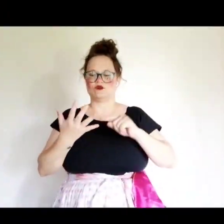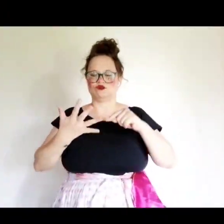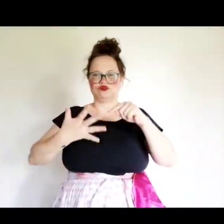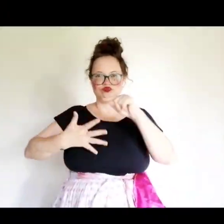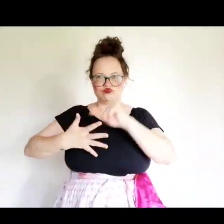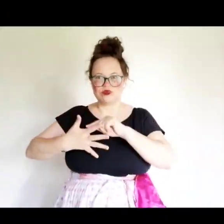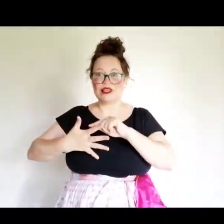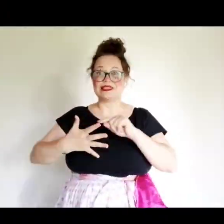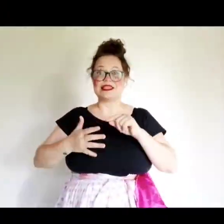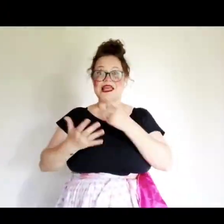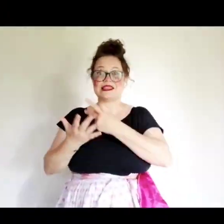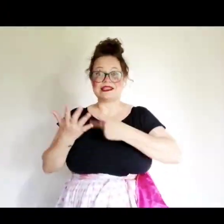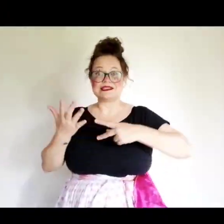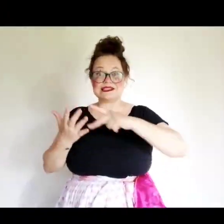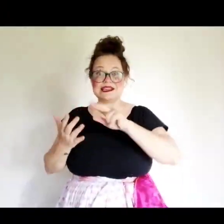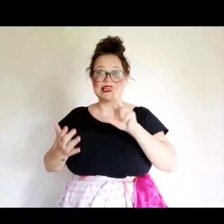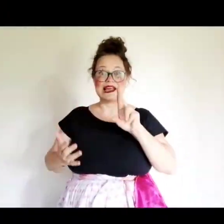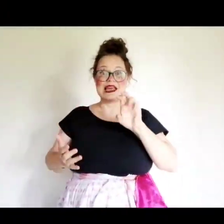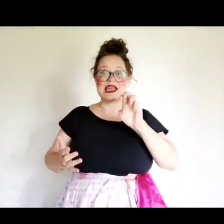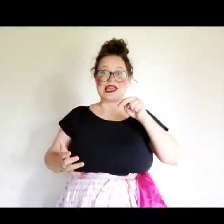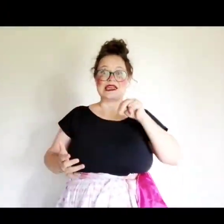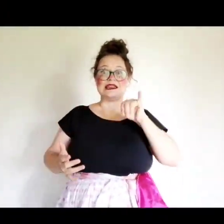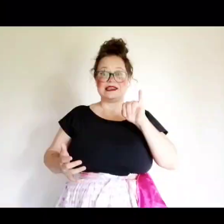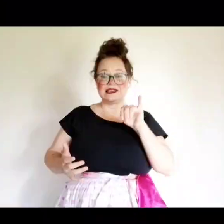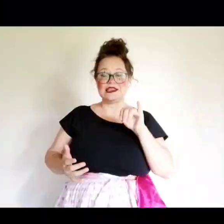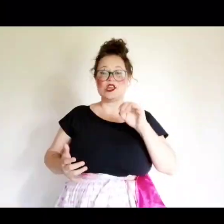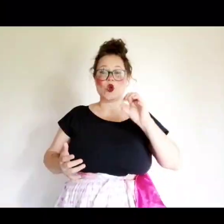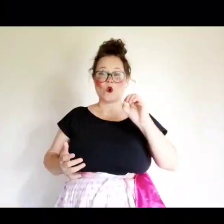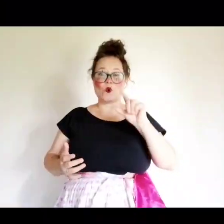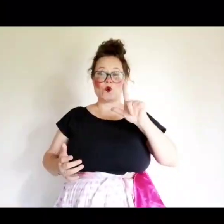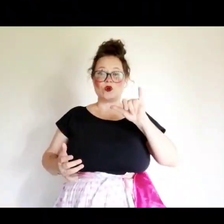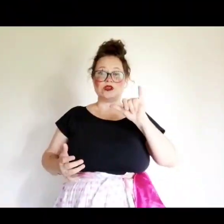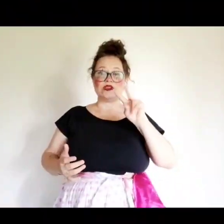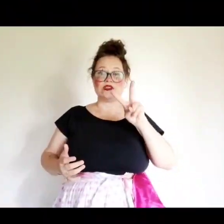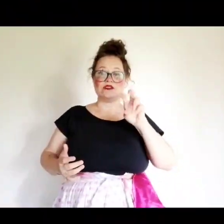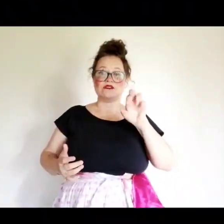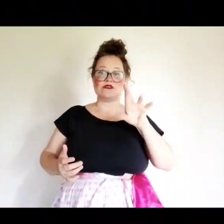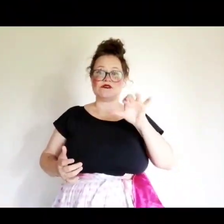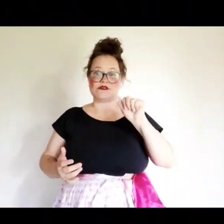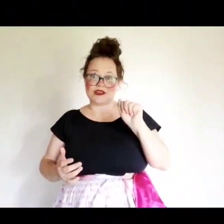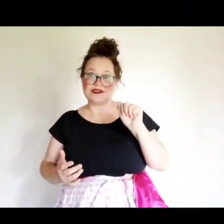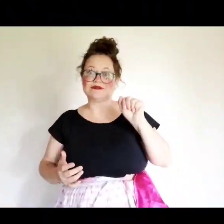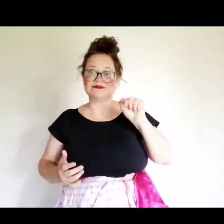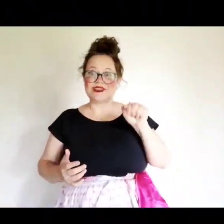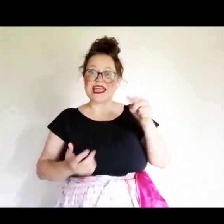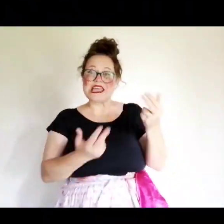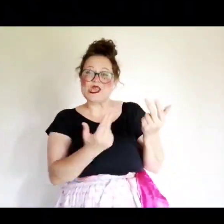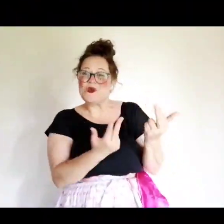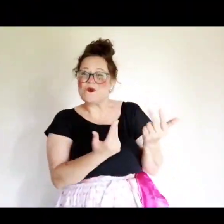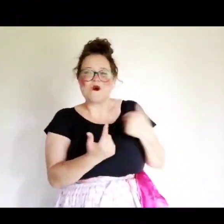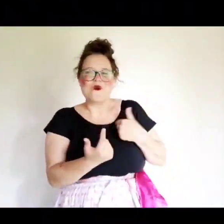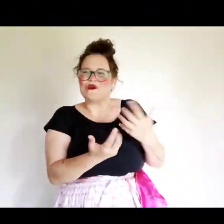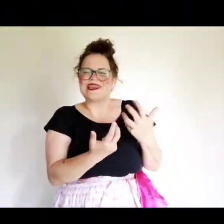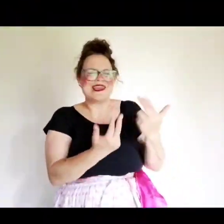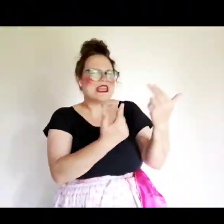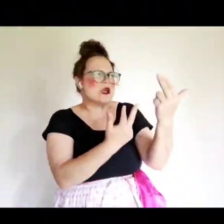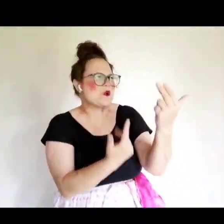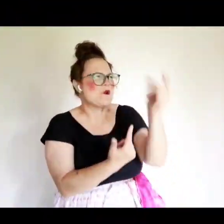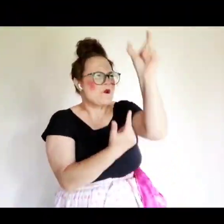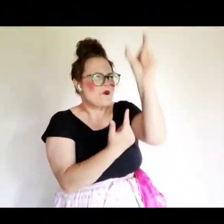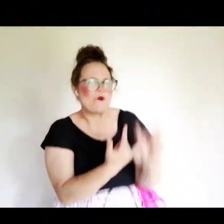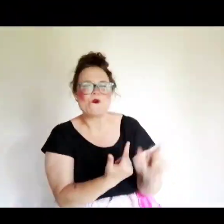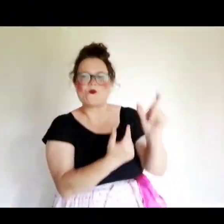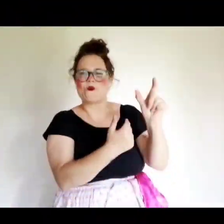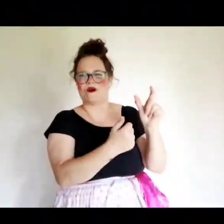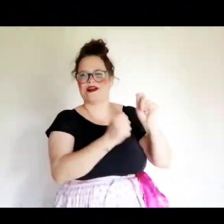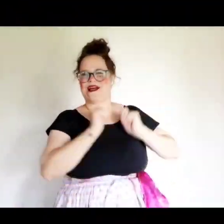primeiras. Desenhei a Reni de Oliveira, que é a atriz que mais me cativou. A Emília que eu queria ser era a Emília que